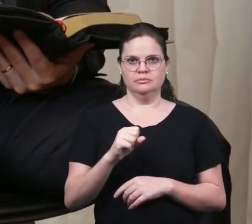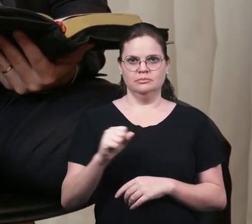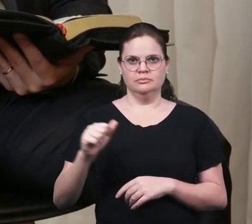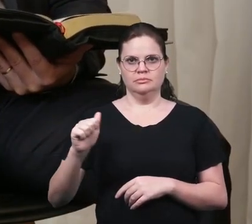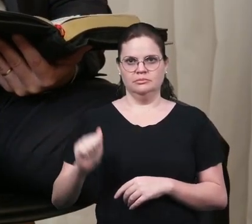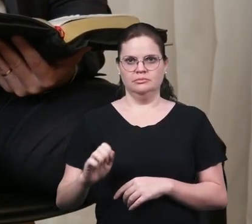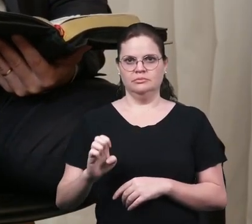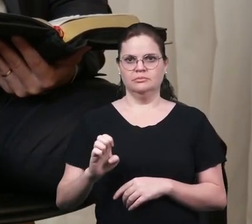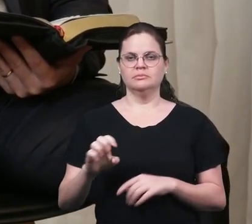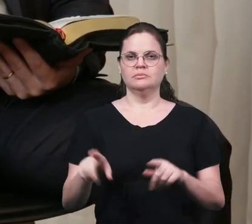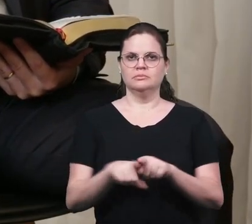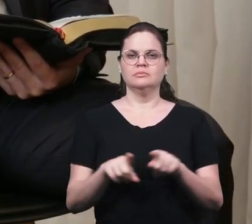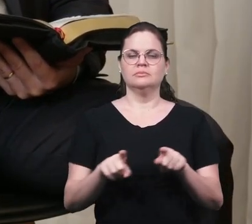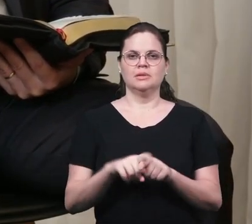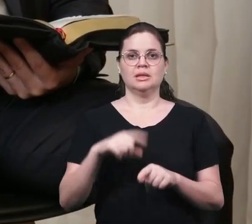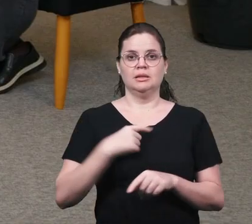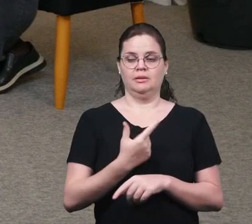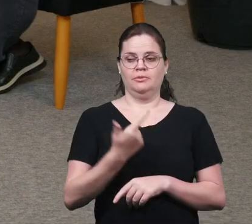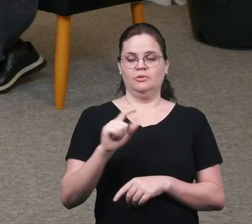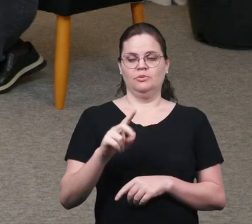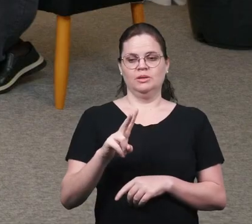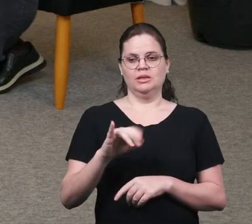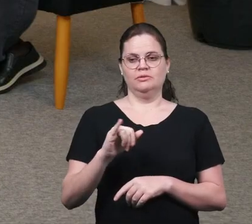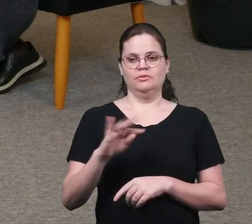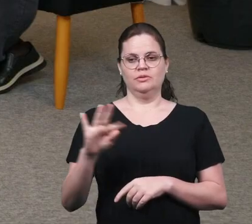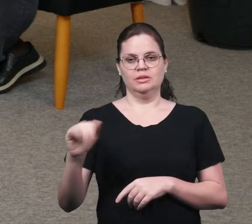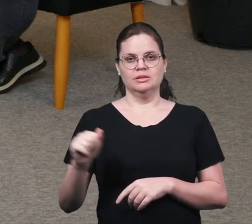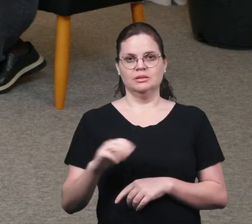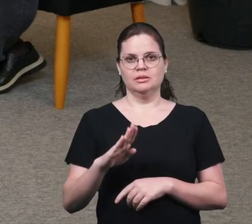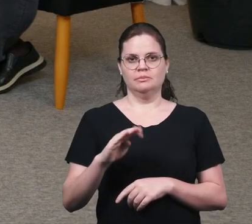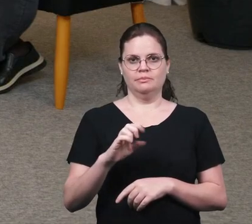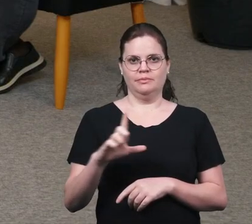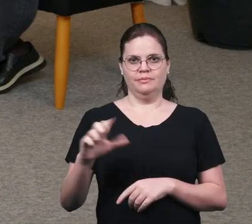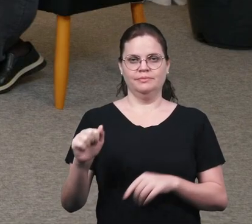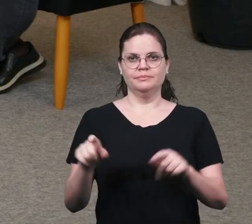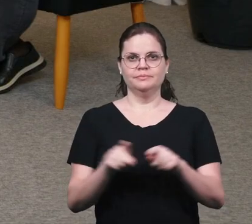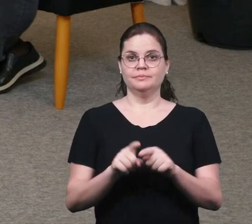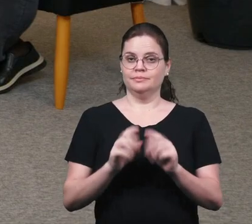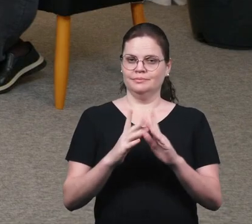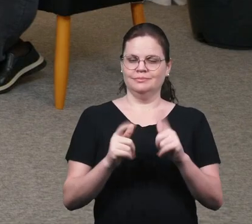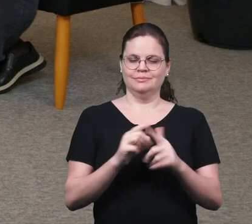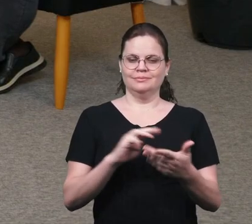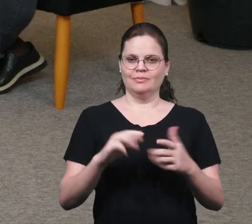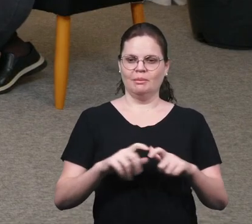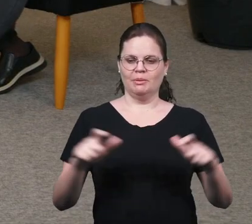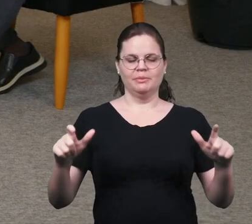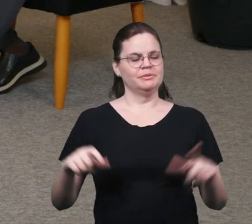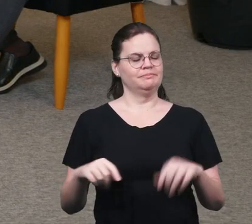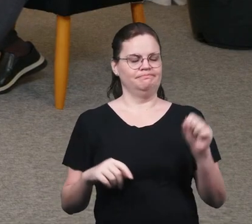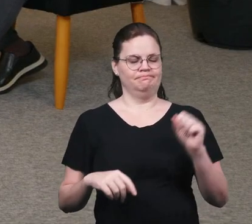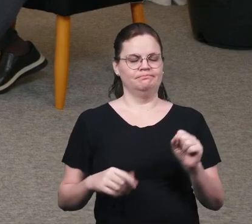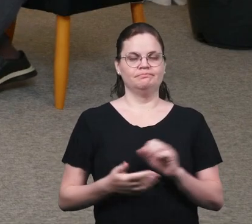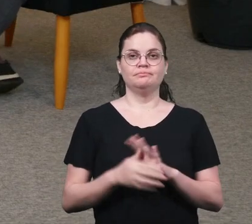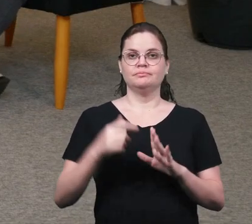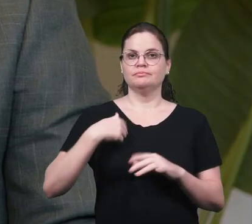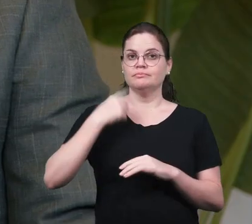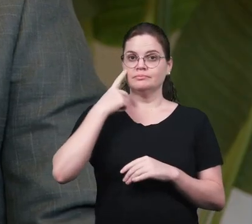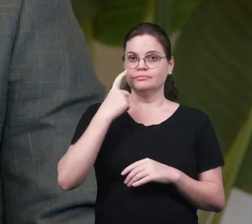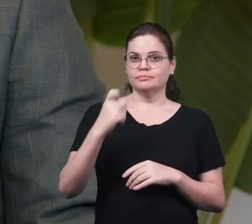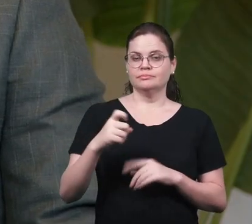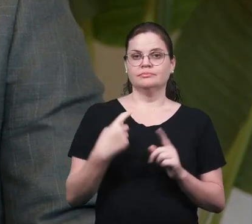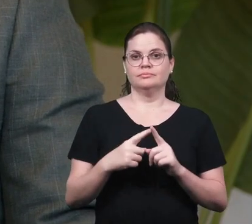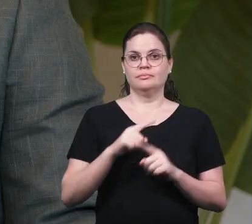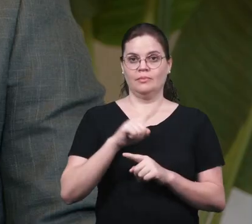no Vista Bela. Que maravilha, hein? A igreja crescendo muito, né? Glória a Deus. E interessante, Lucas, que a igreja